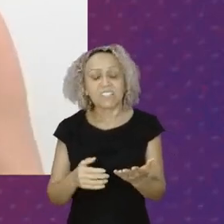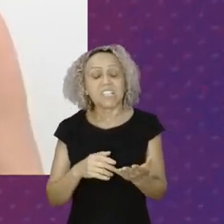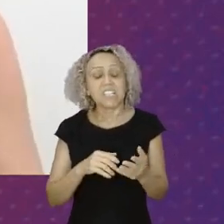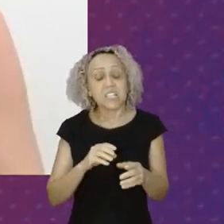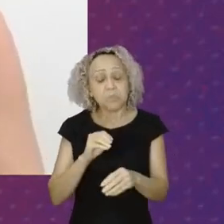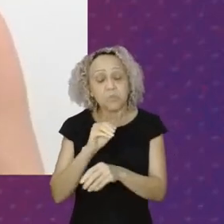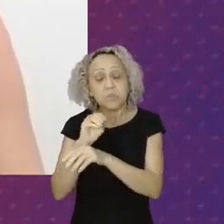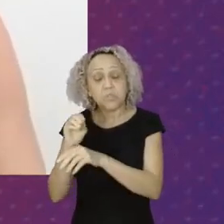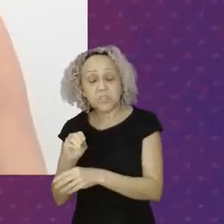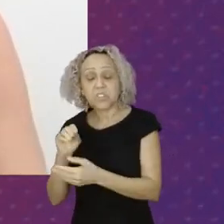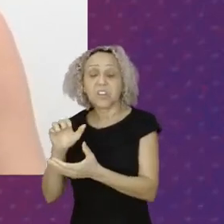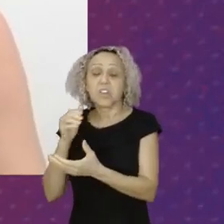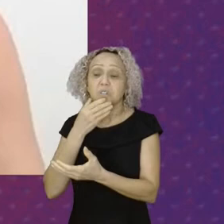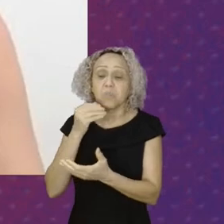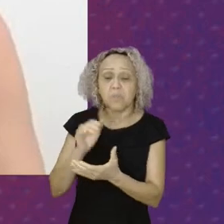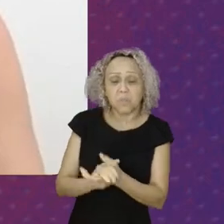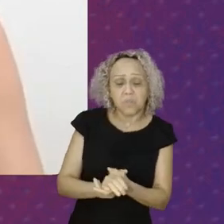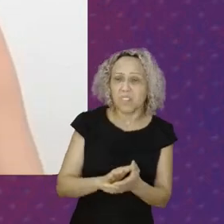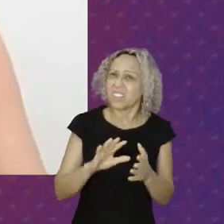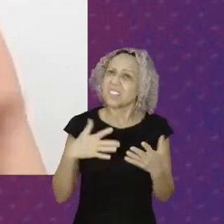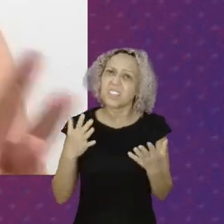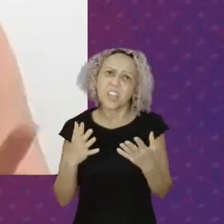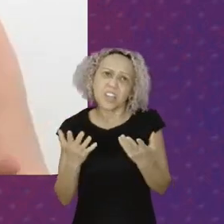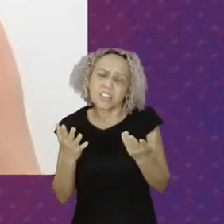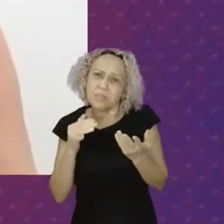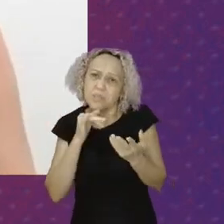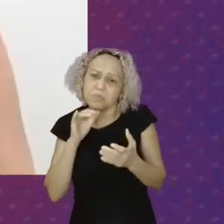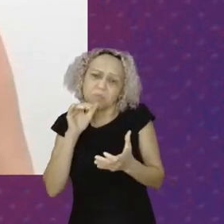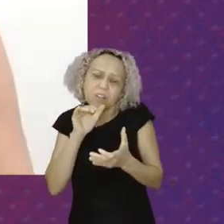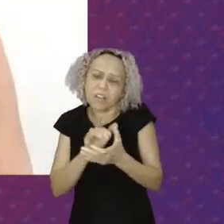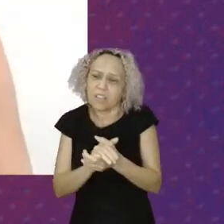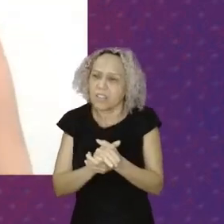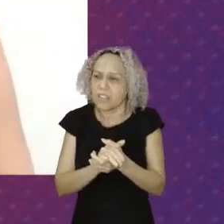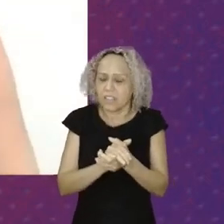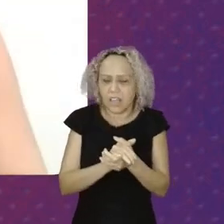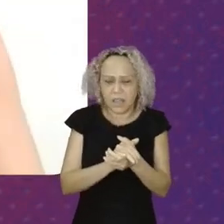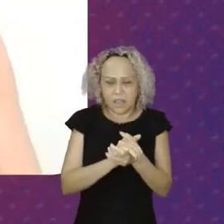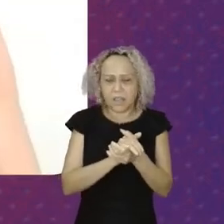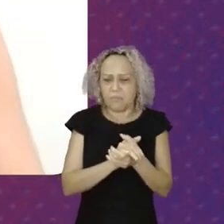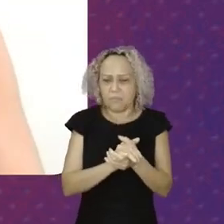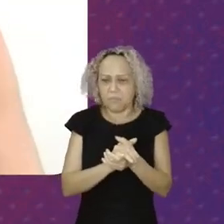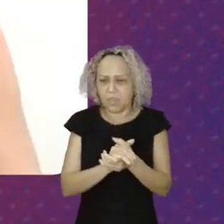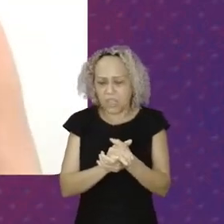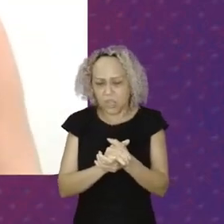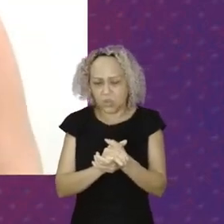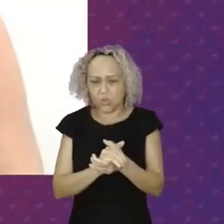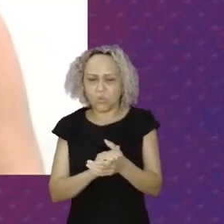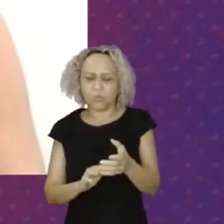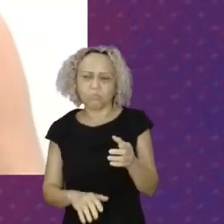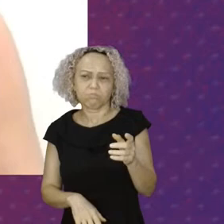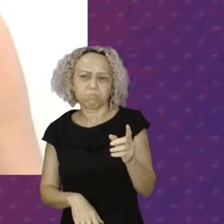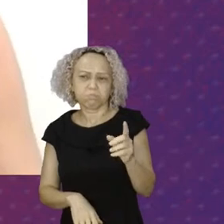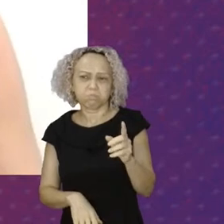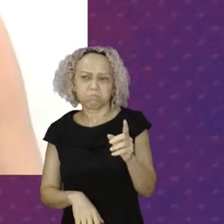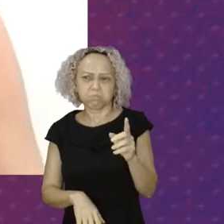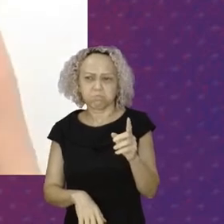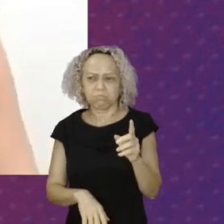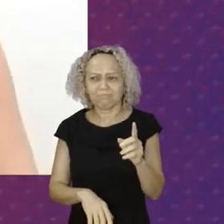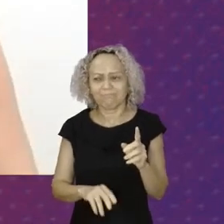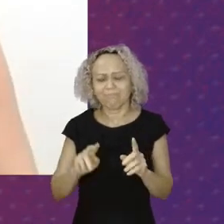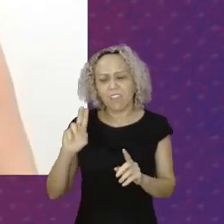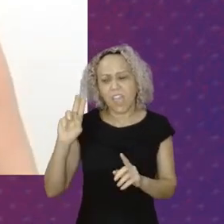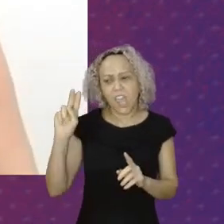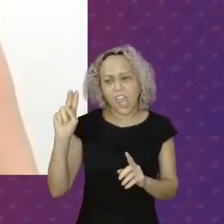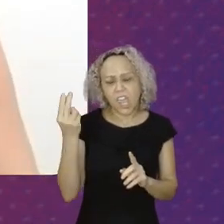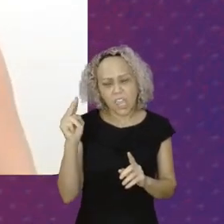casamento homoafetivo, heteronormativo, o que for, né? Da mulher com deficiência, nada se